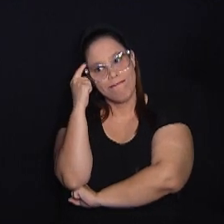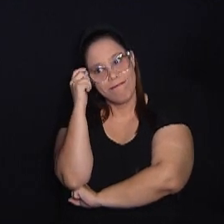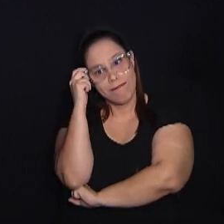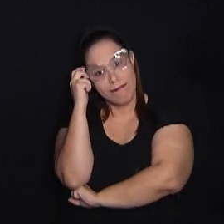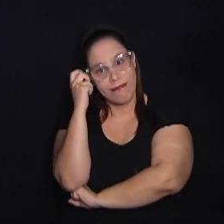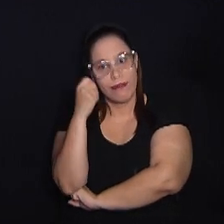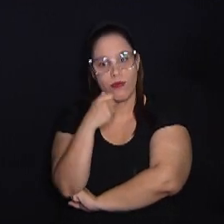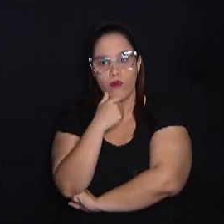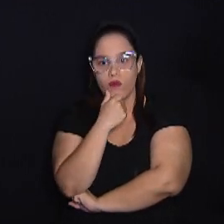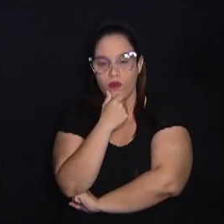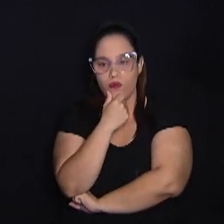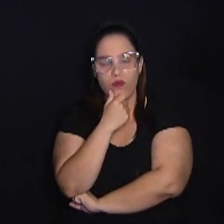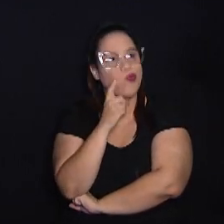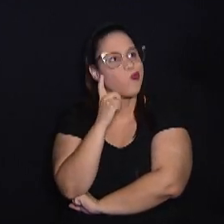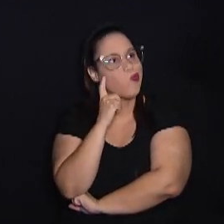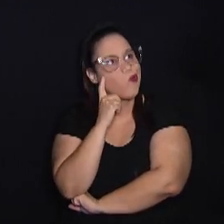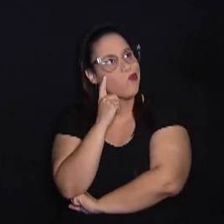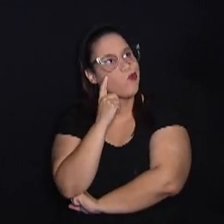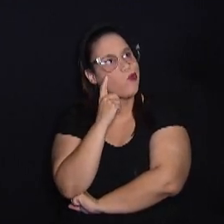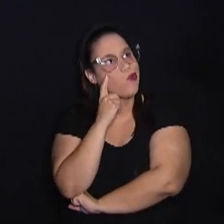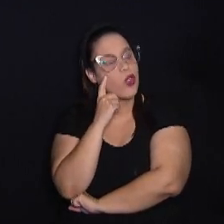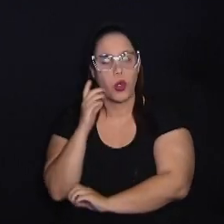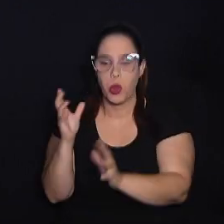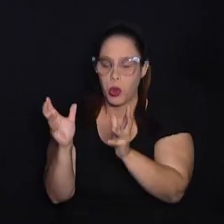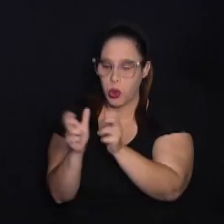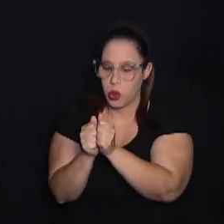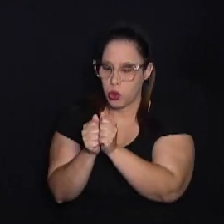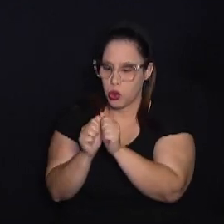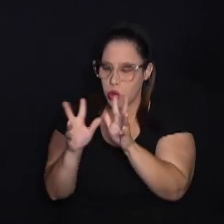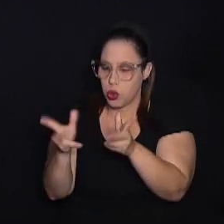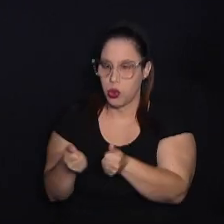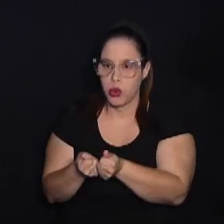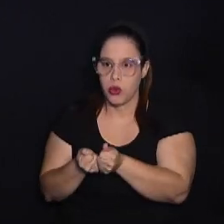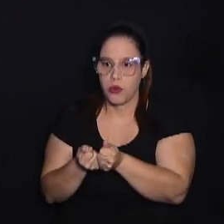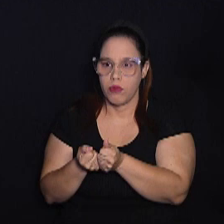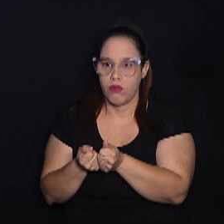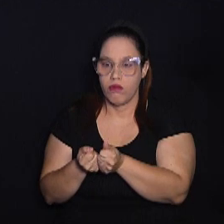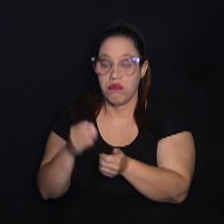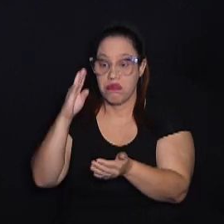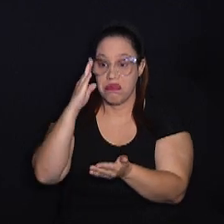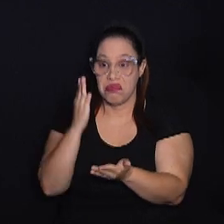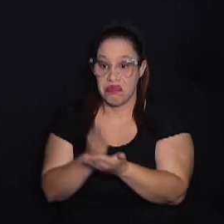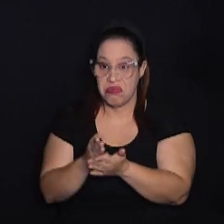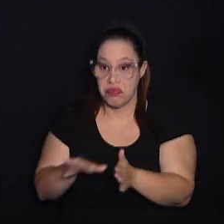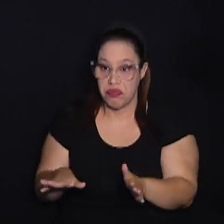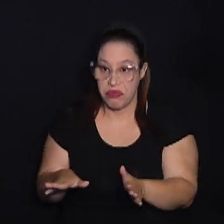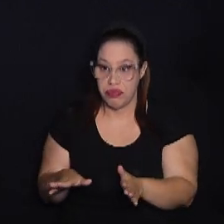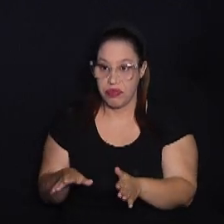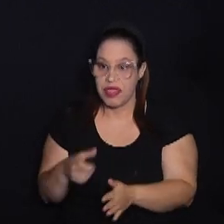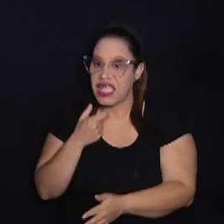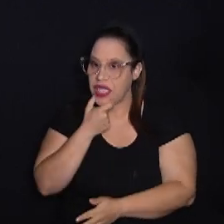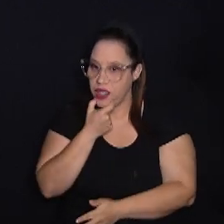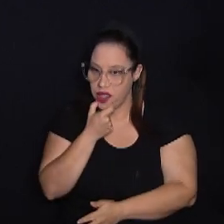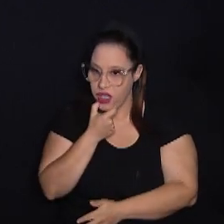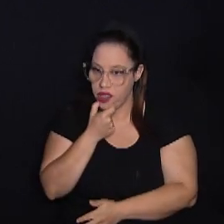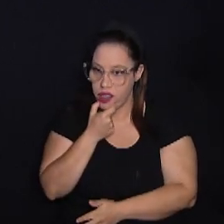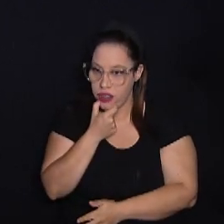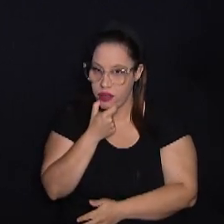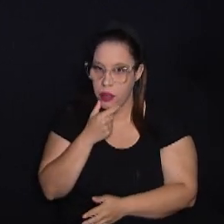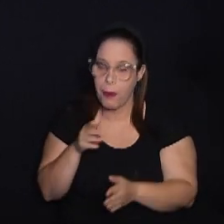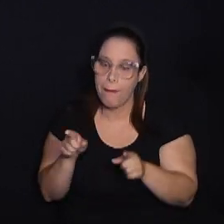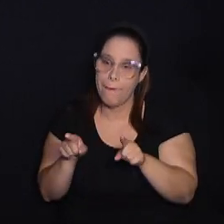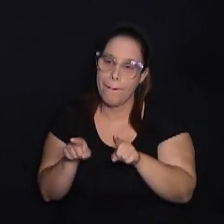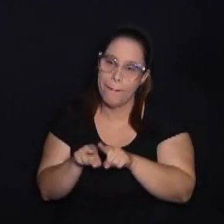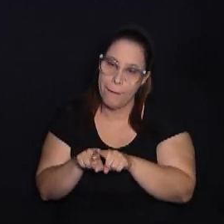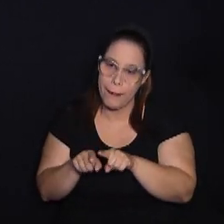Então, pensando nisso e juntando tudo, concluo que inglês, mais